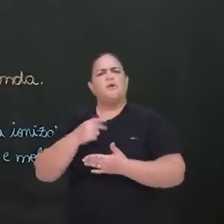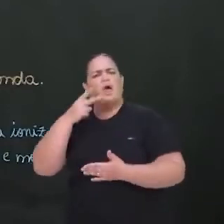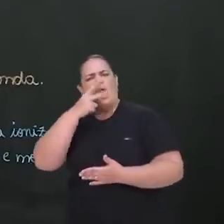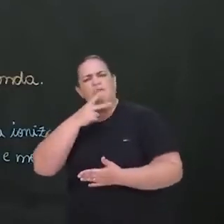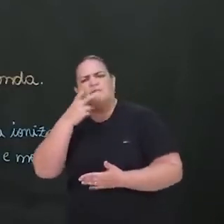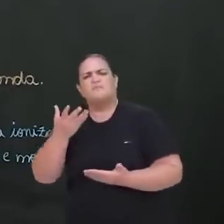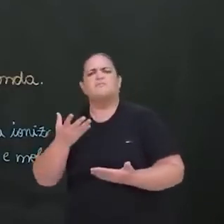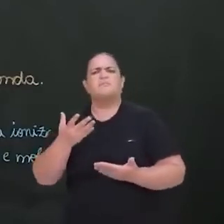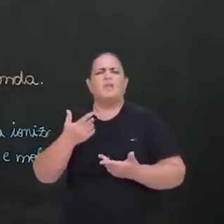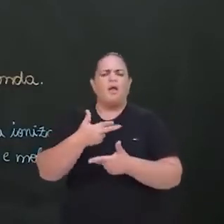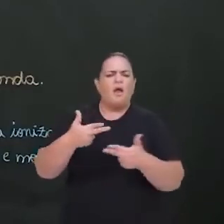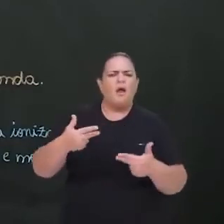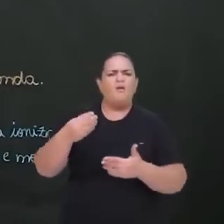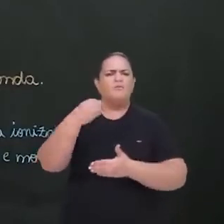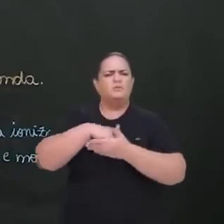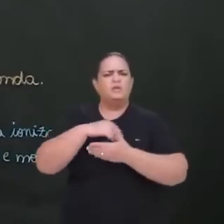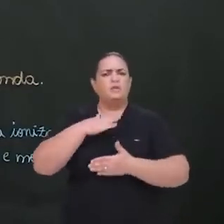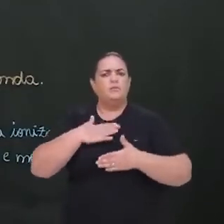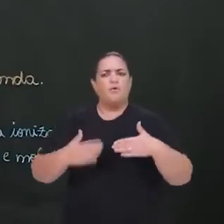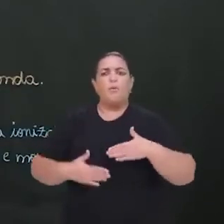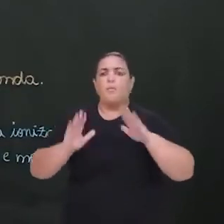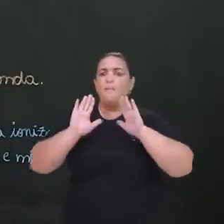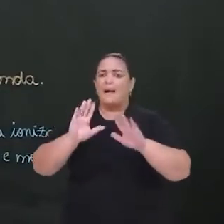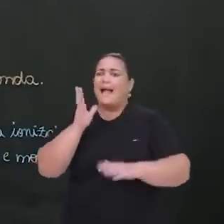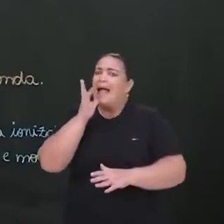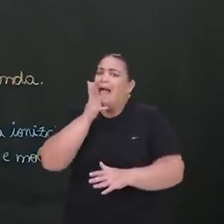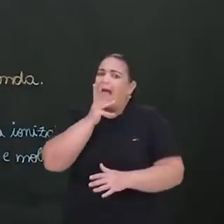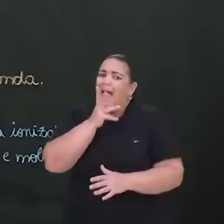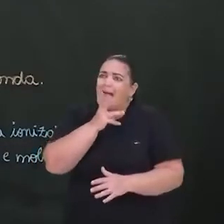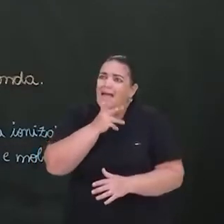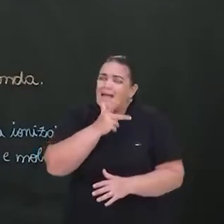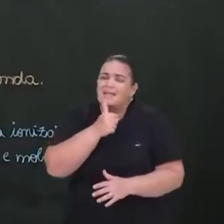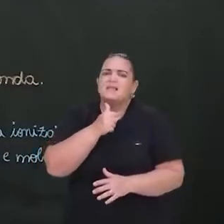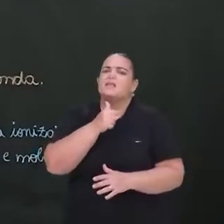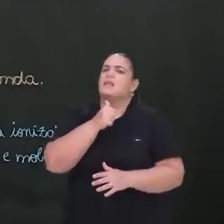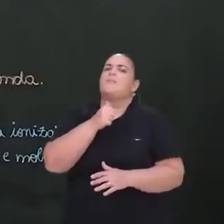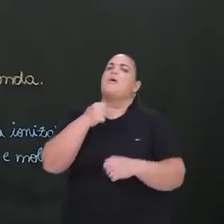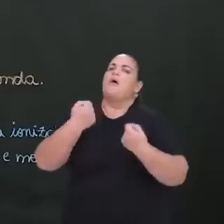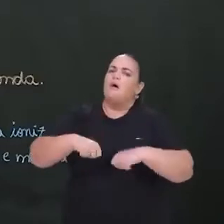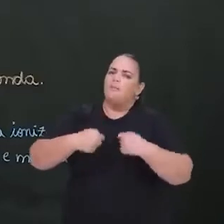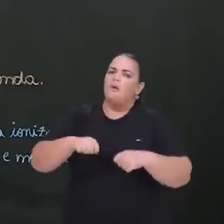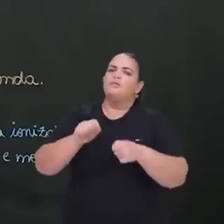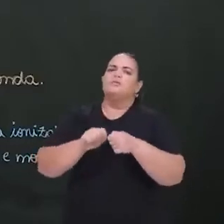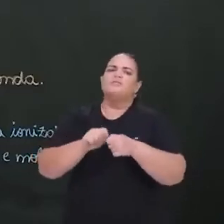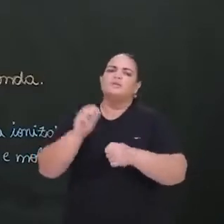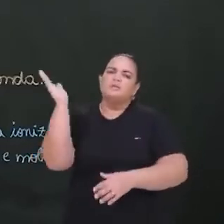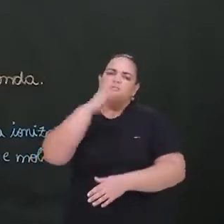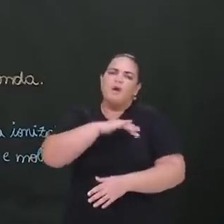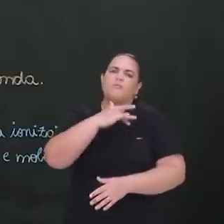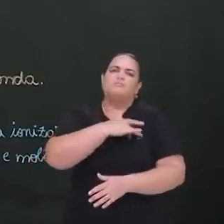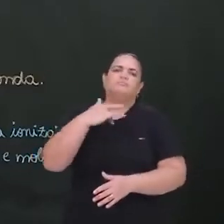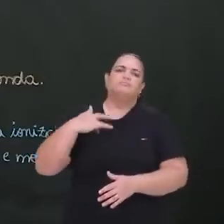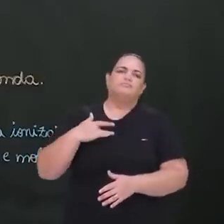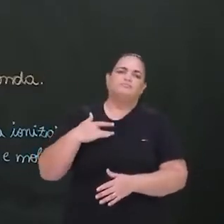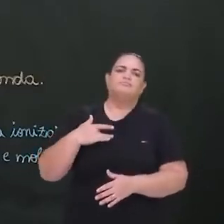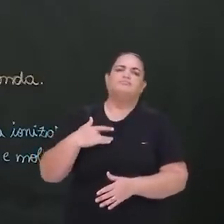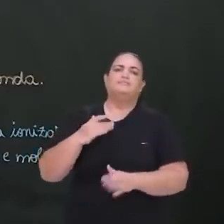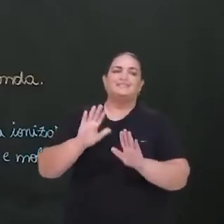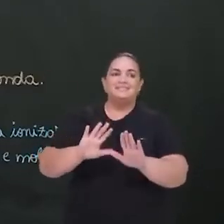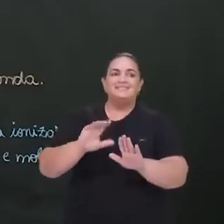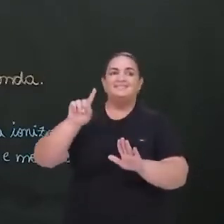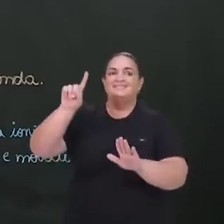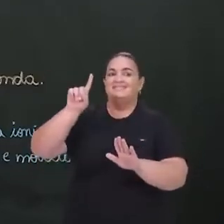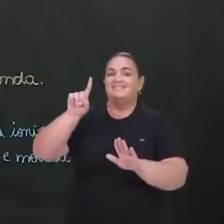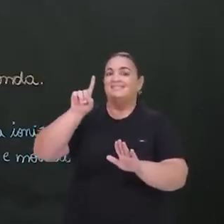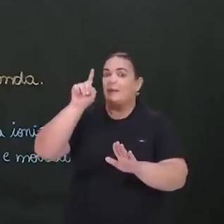porém, em excesso pode levar a queimadura, envelhecimento da pele. Então, há um cuidado. Então, você repare que a ultravioleta já está na